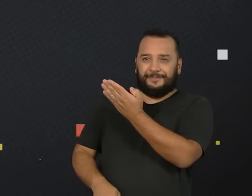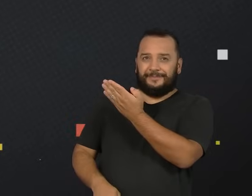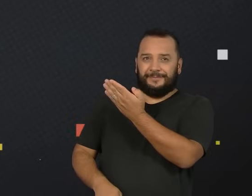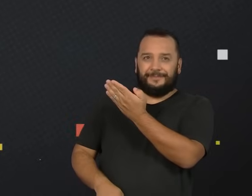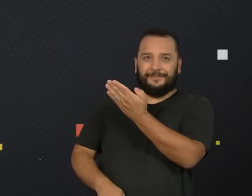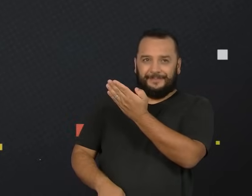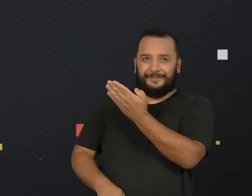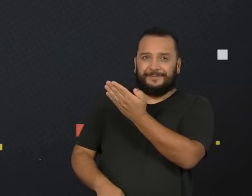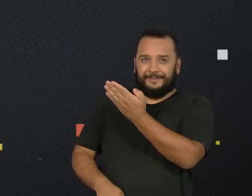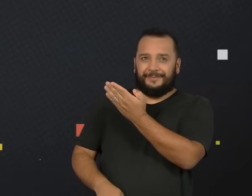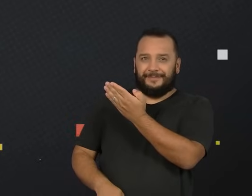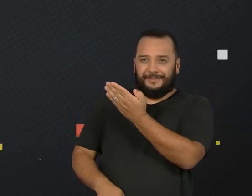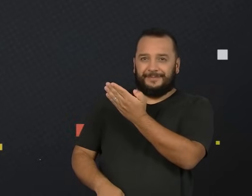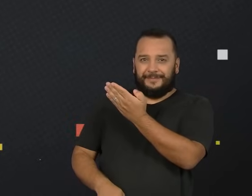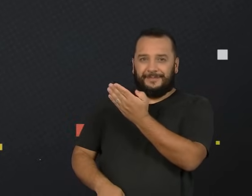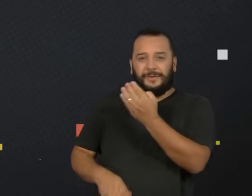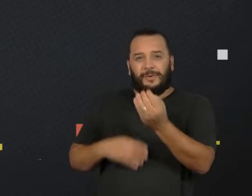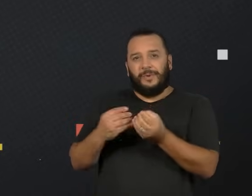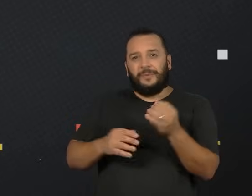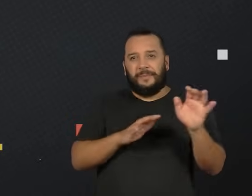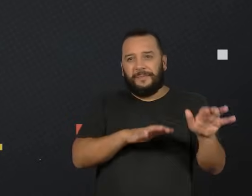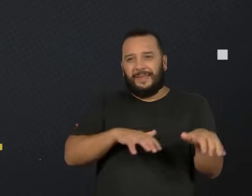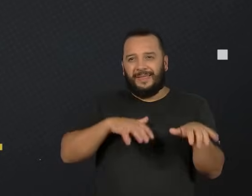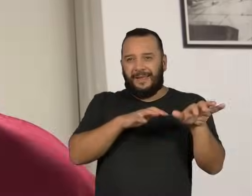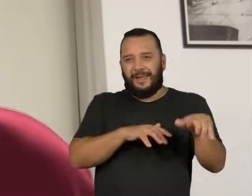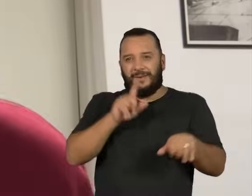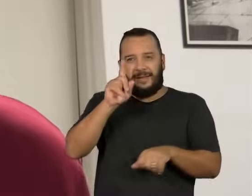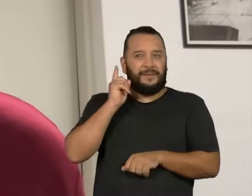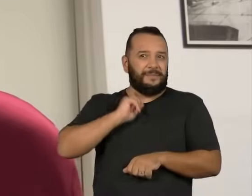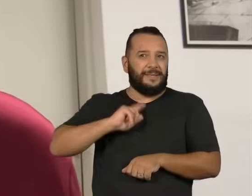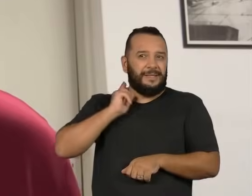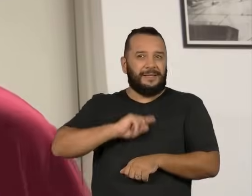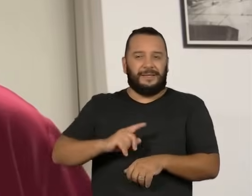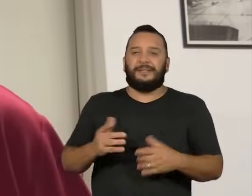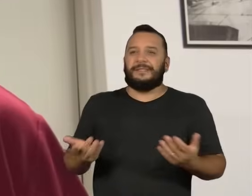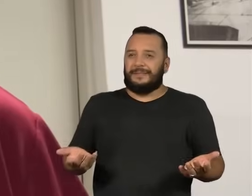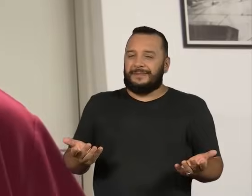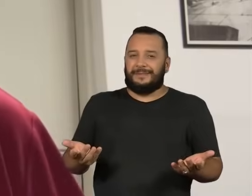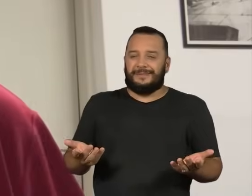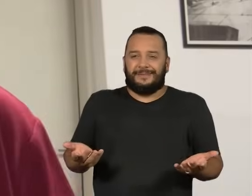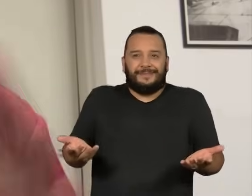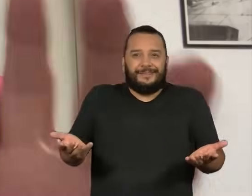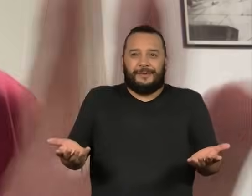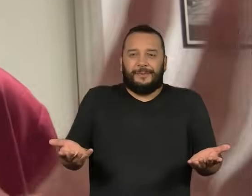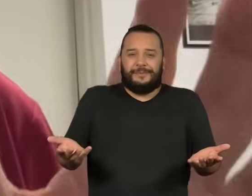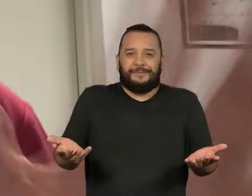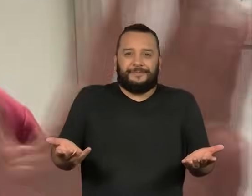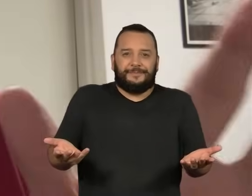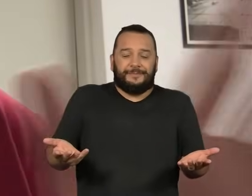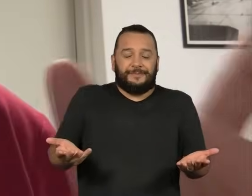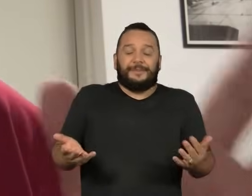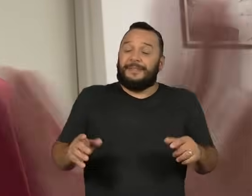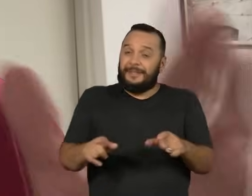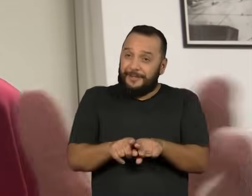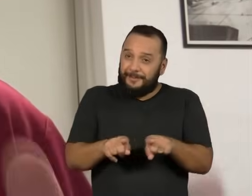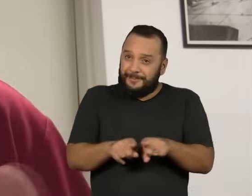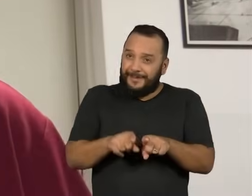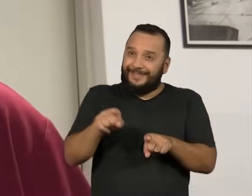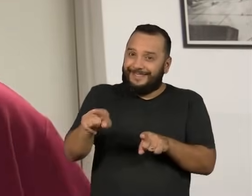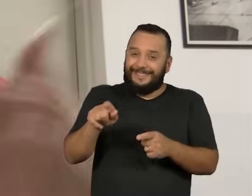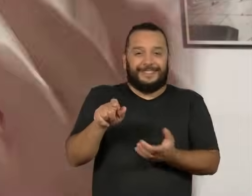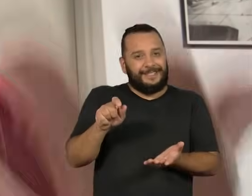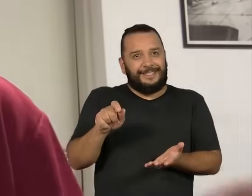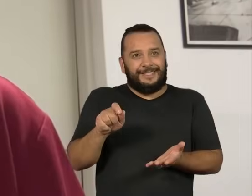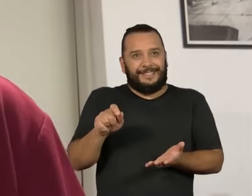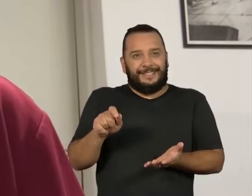a exploração mineral em Minas Gerais, Itabira e tal. Então, como se não bastasse, ele ainda é o